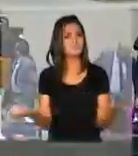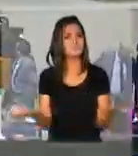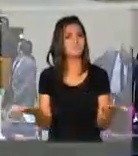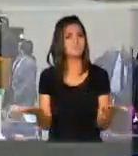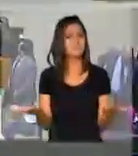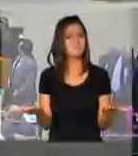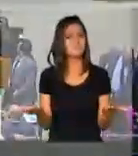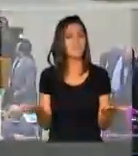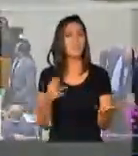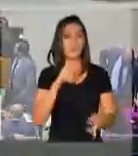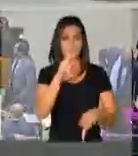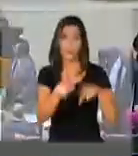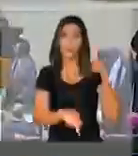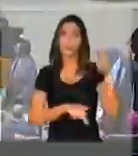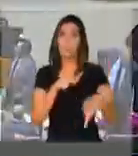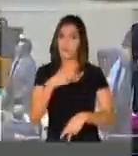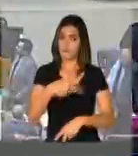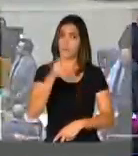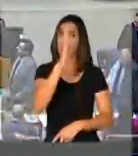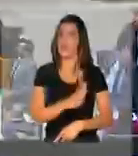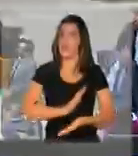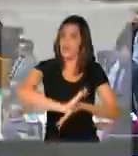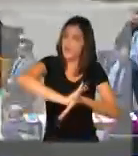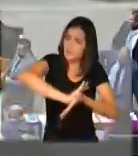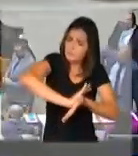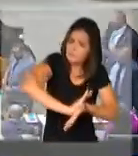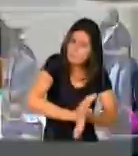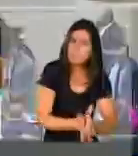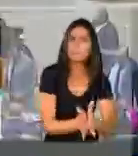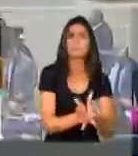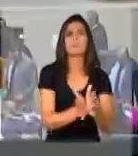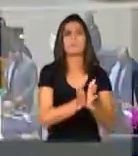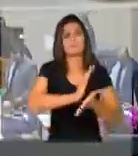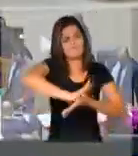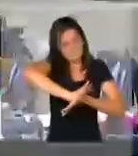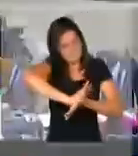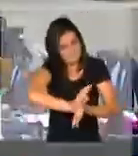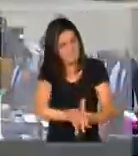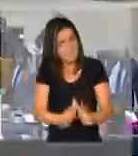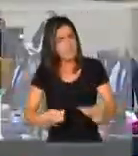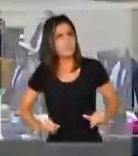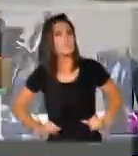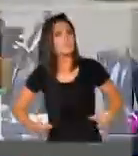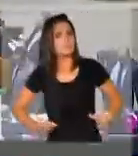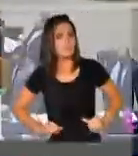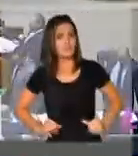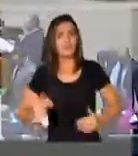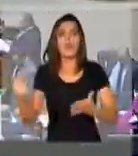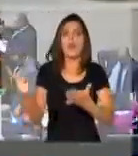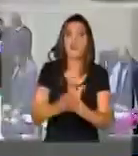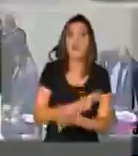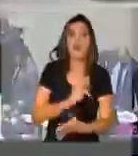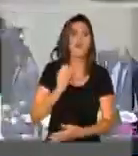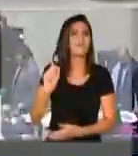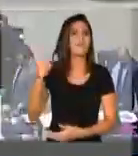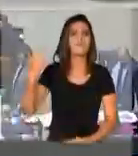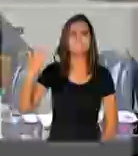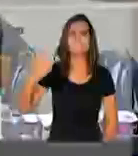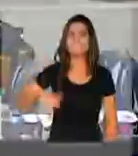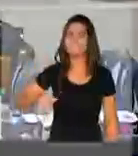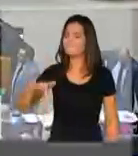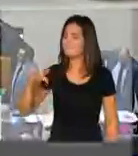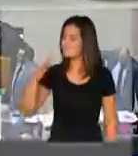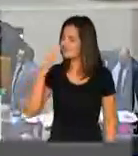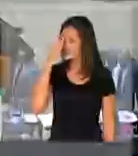foi imposta aos brasileiros nos últimos dias com essa